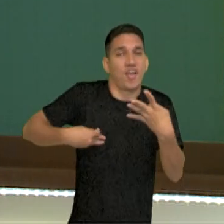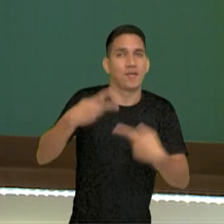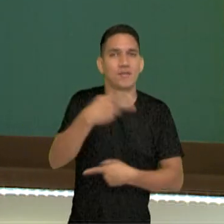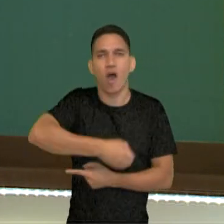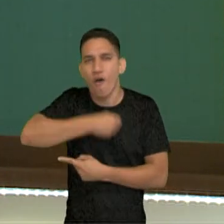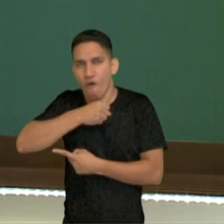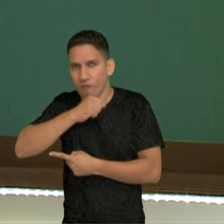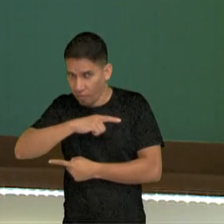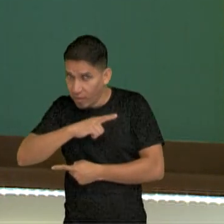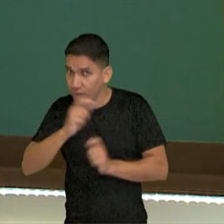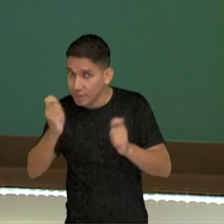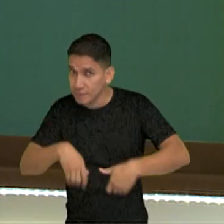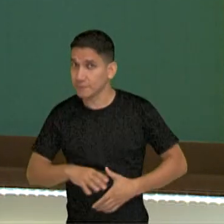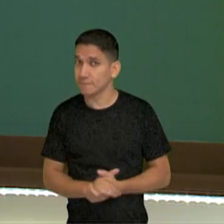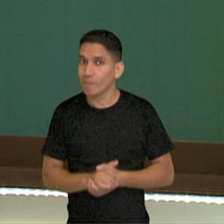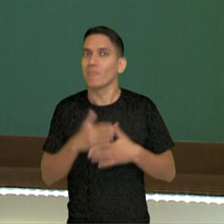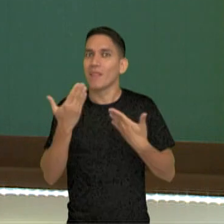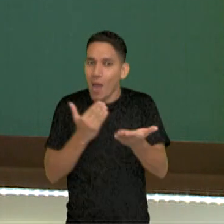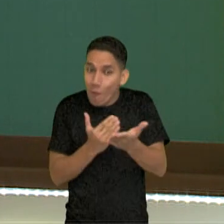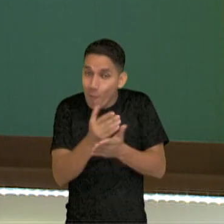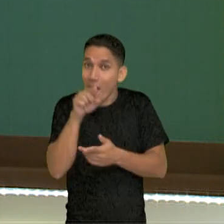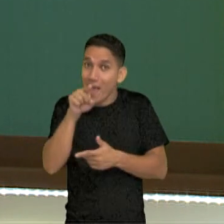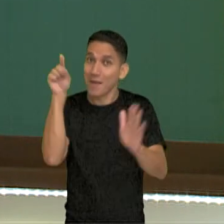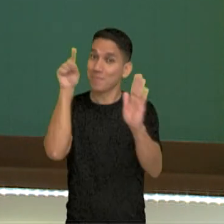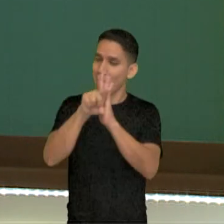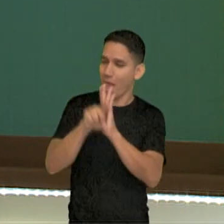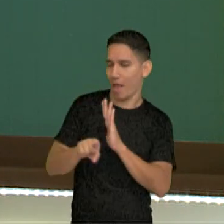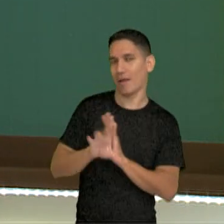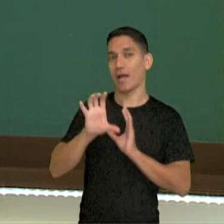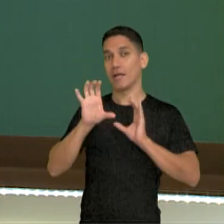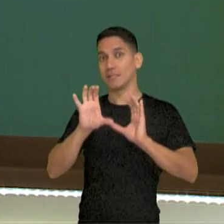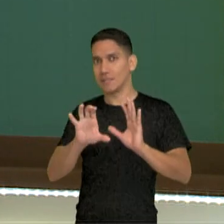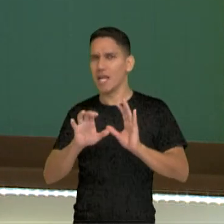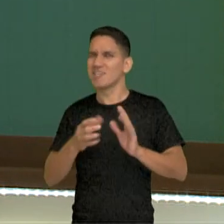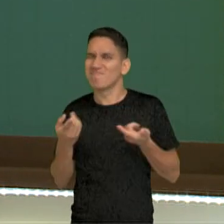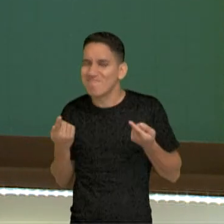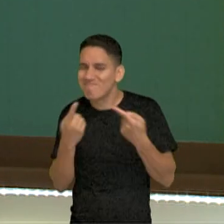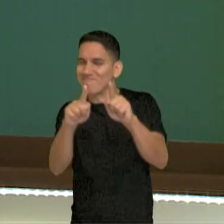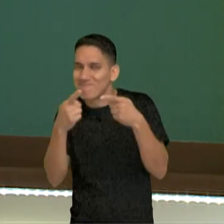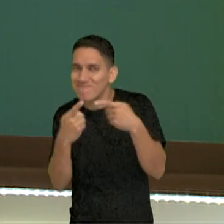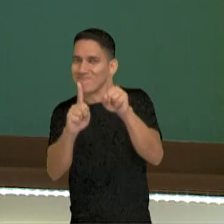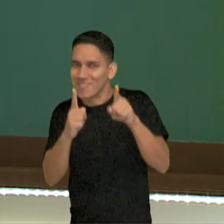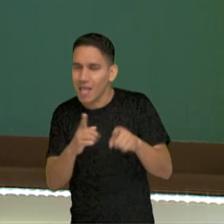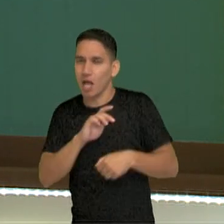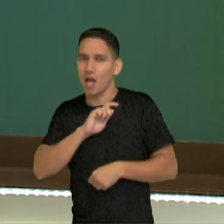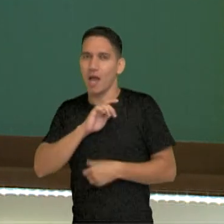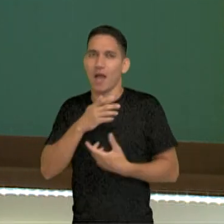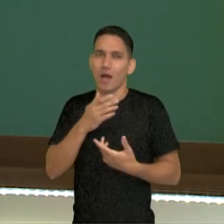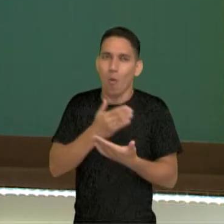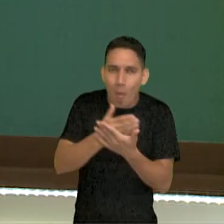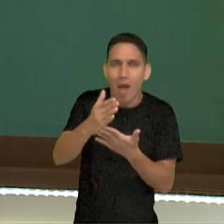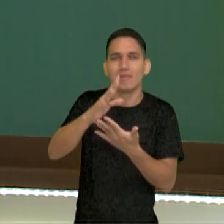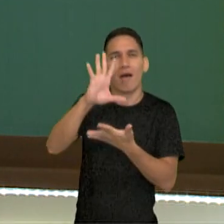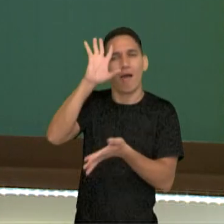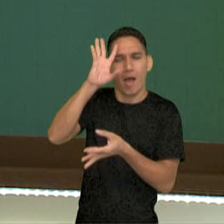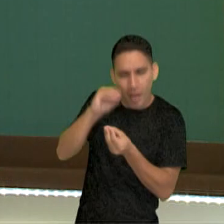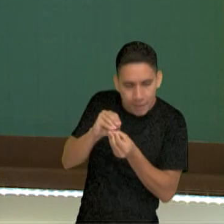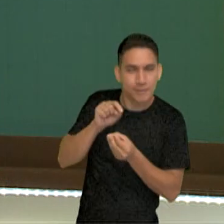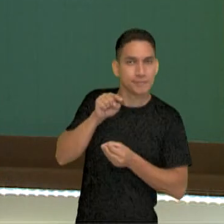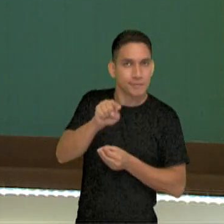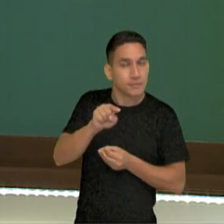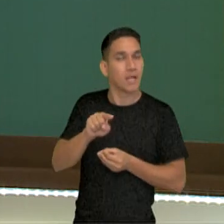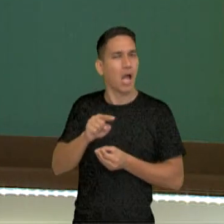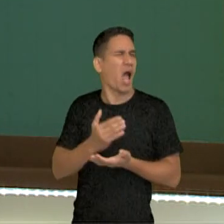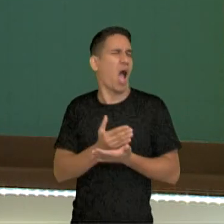avós tiveram? A partir dessas perguntinhas aí, provocando esse início de entendimento, vamos